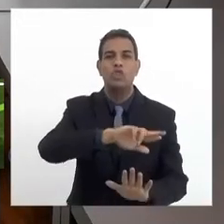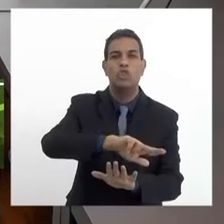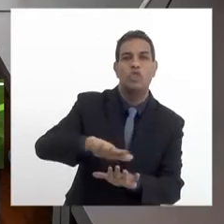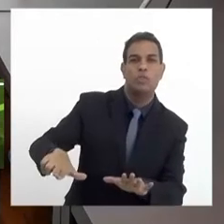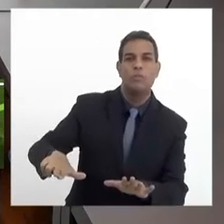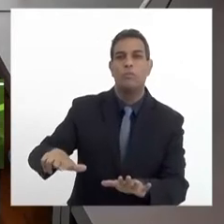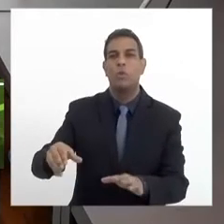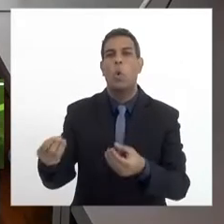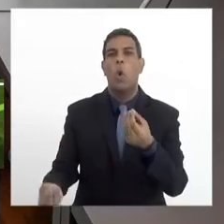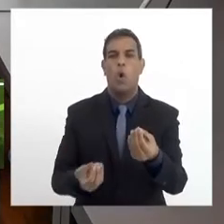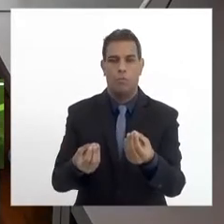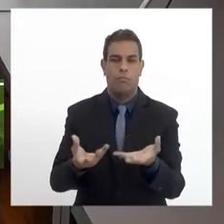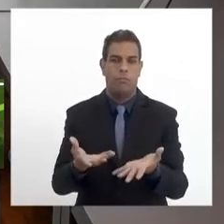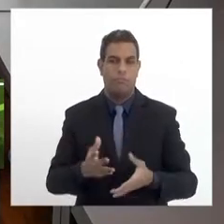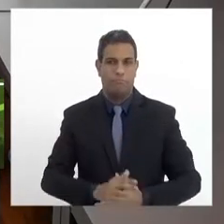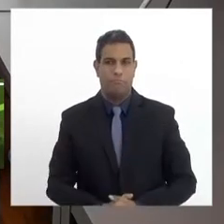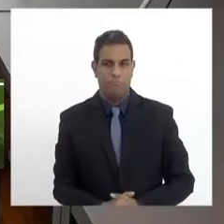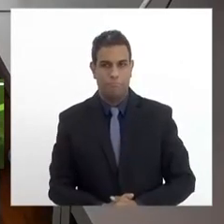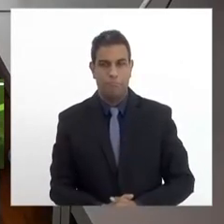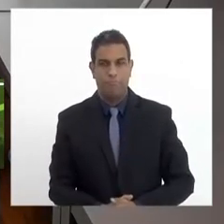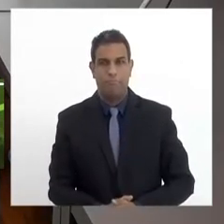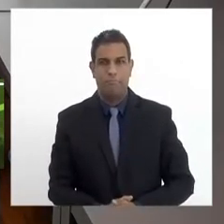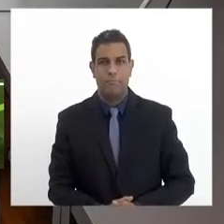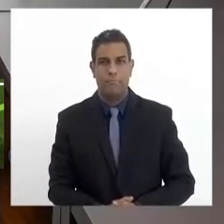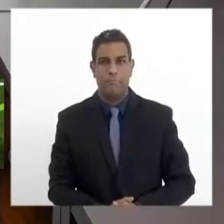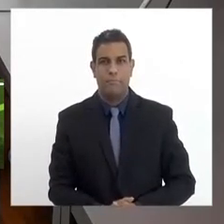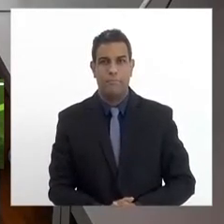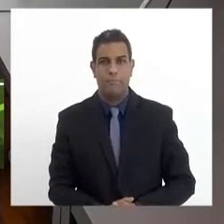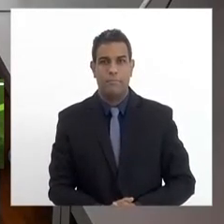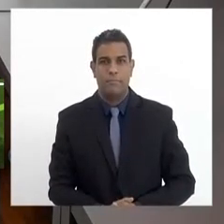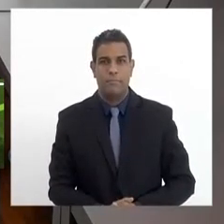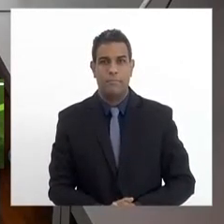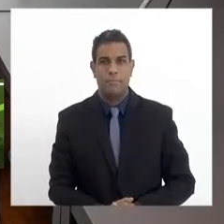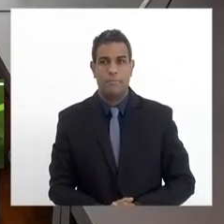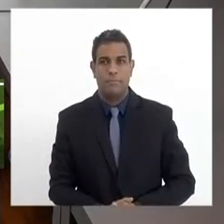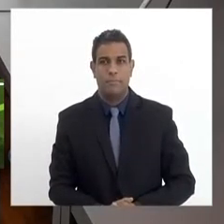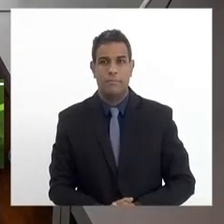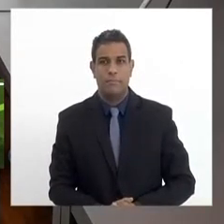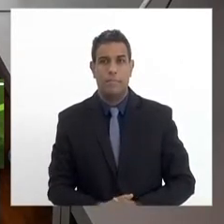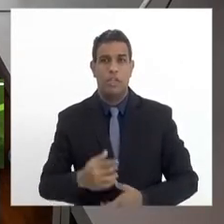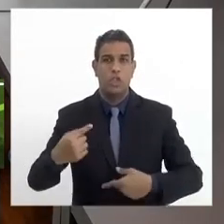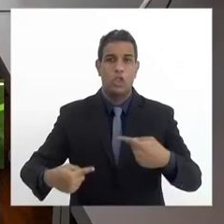sanguíneo. Tá bom. Okay. Então vamos adiante. Em